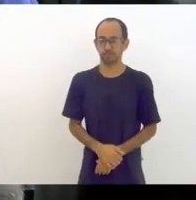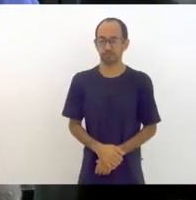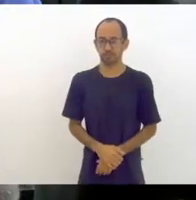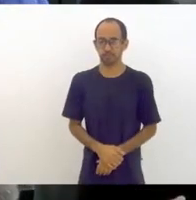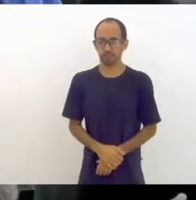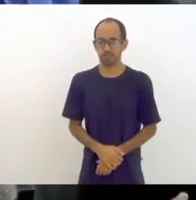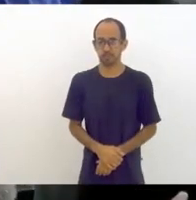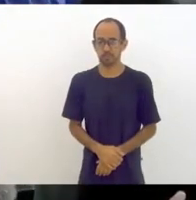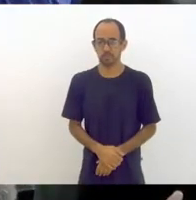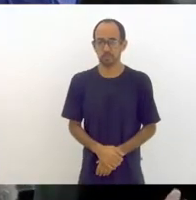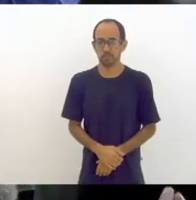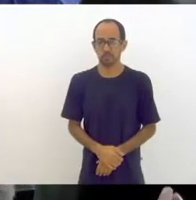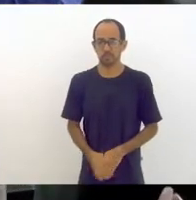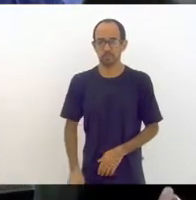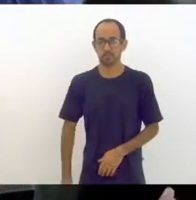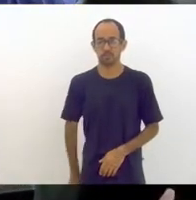Pode.